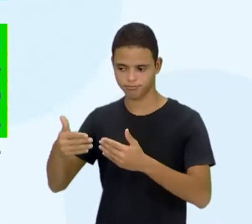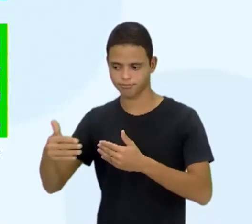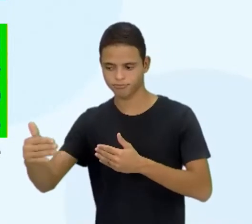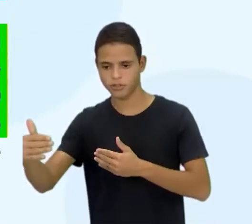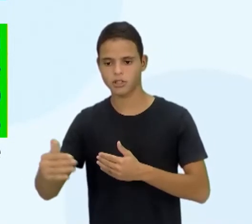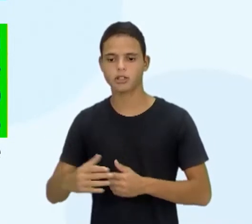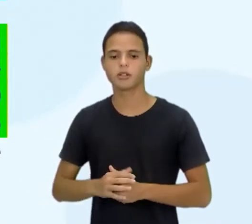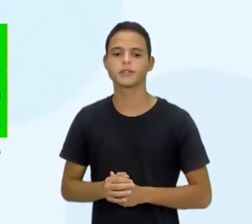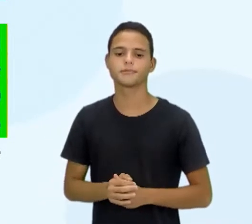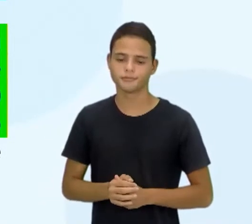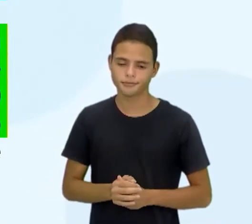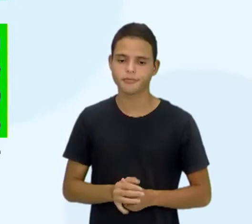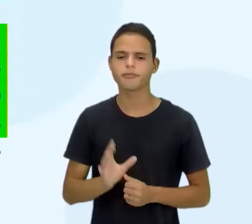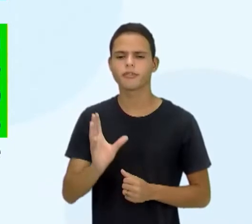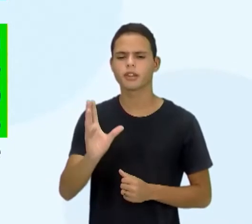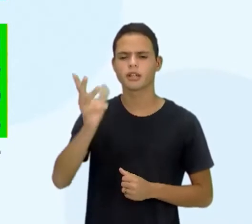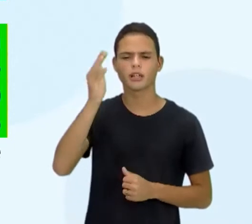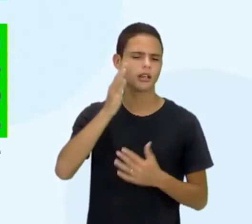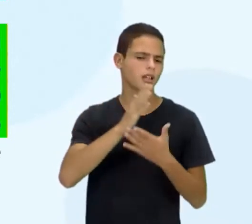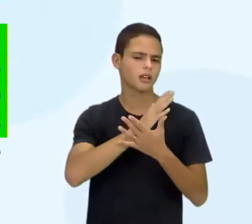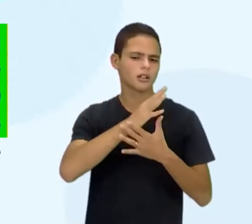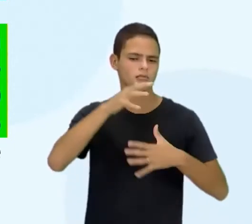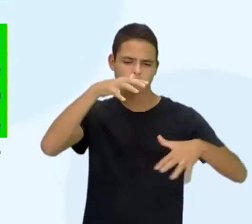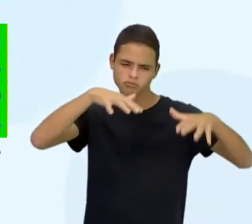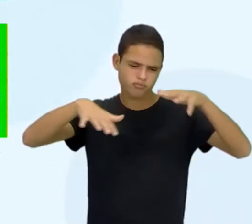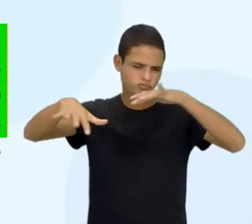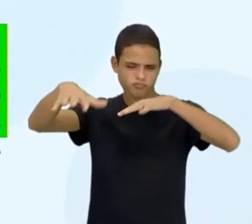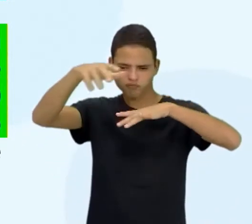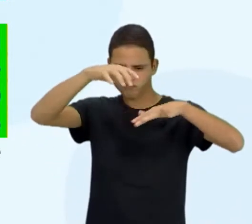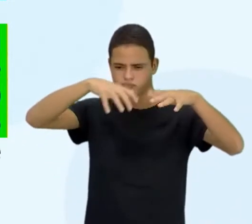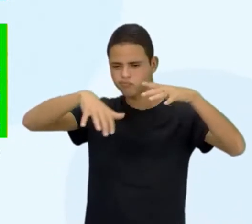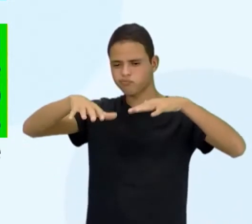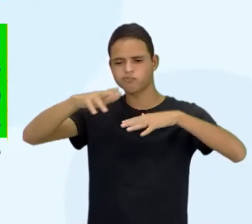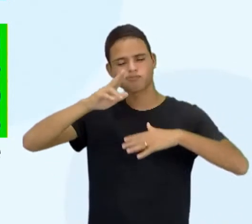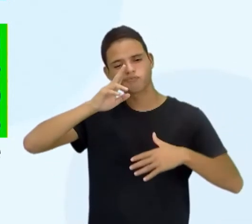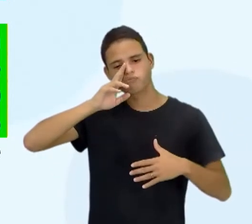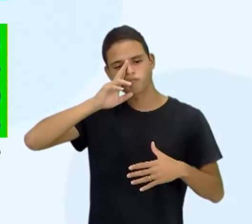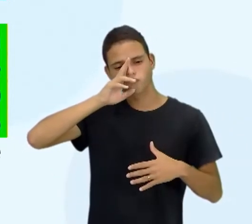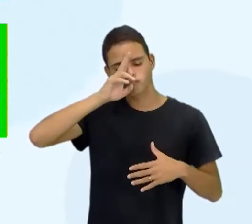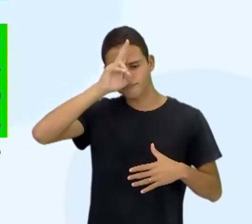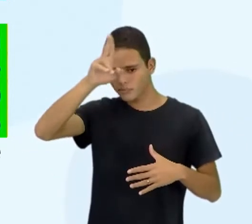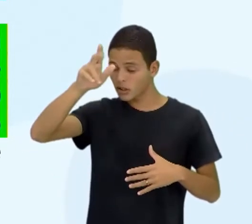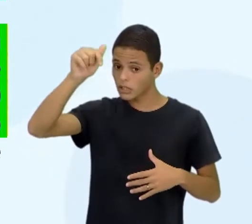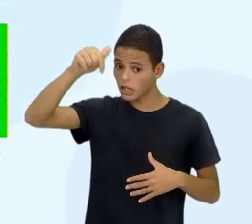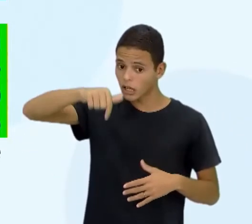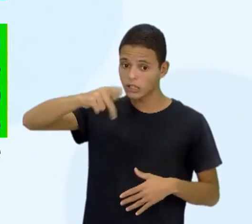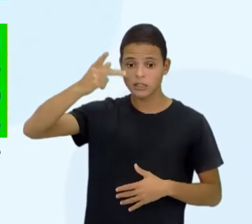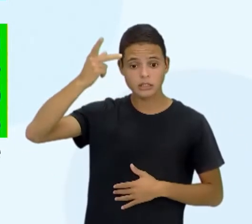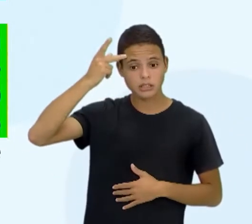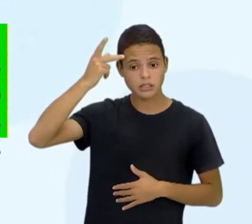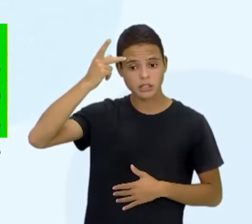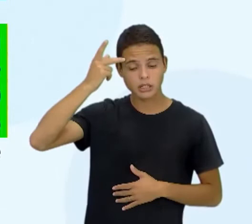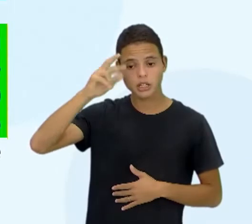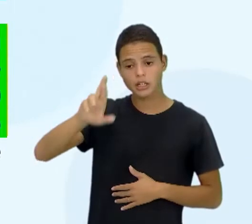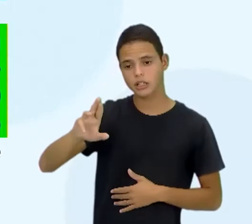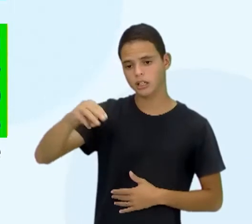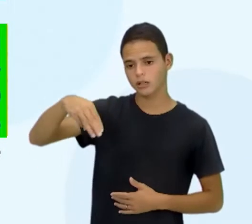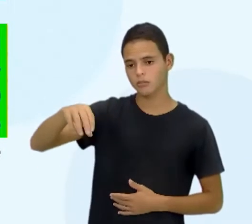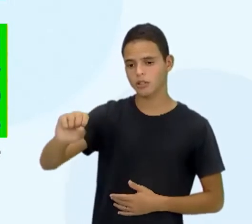eventos climáticos extremos na região metropolitana de São Paulo,